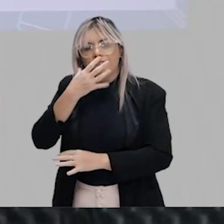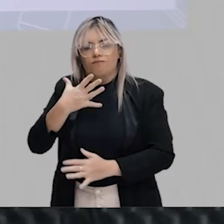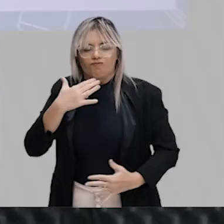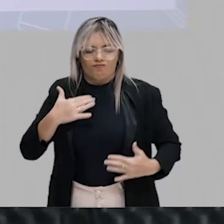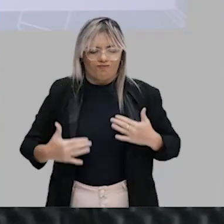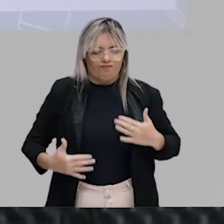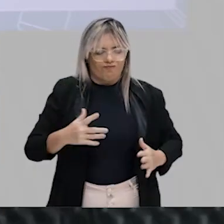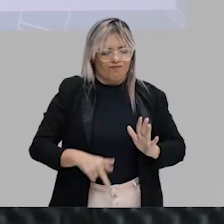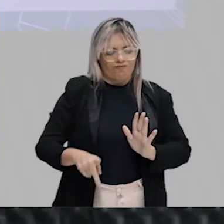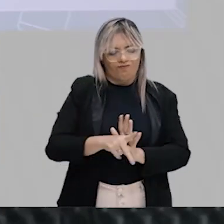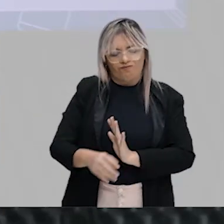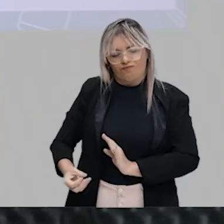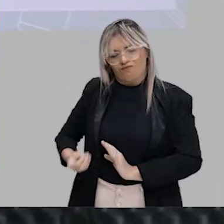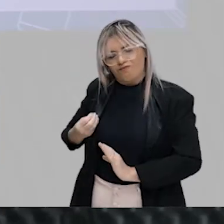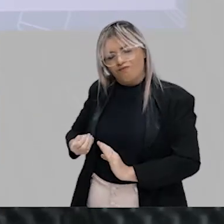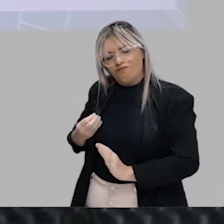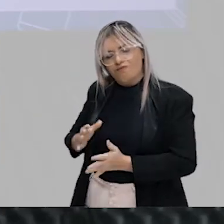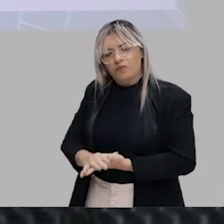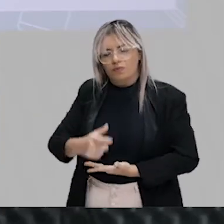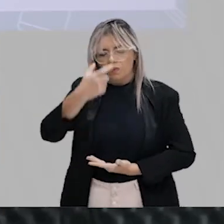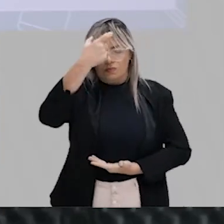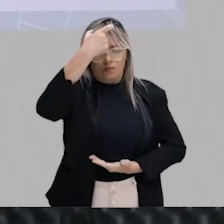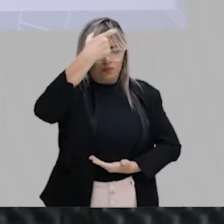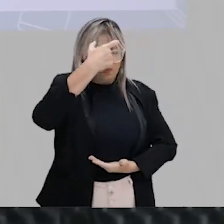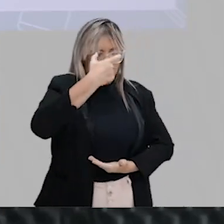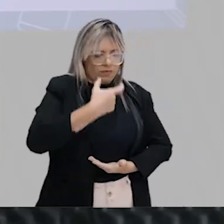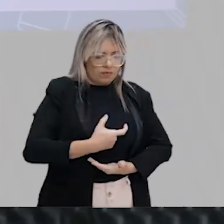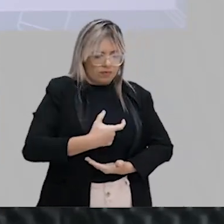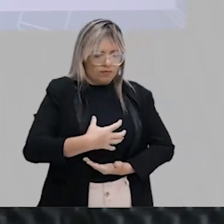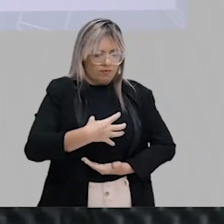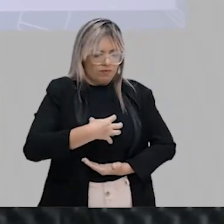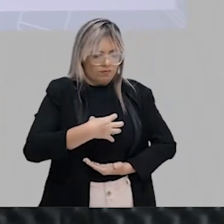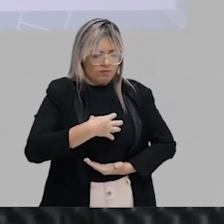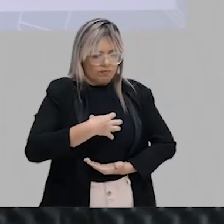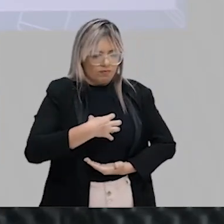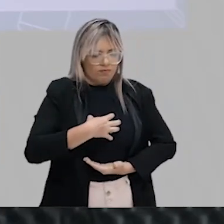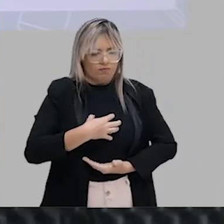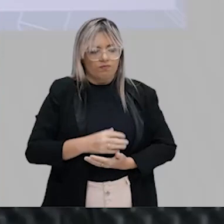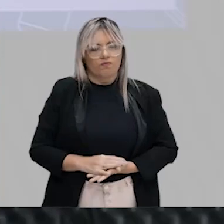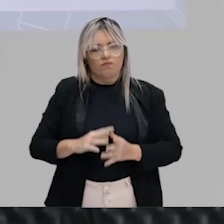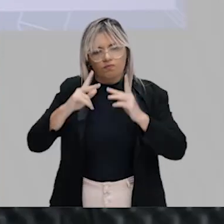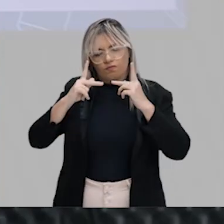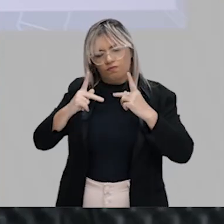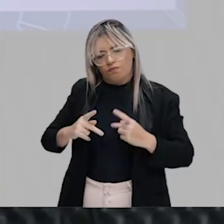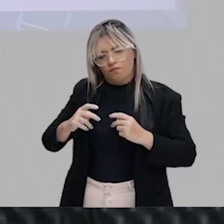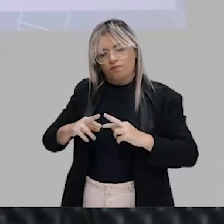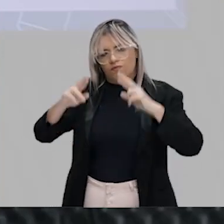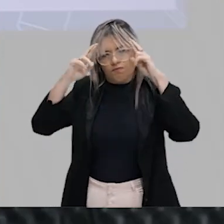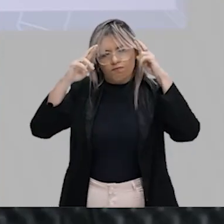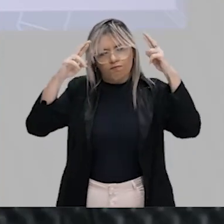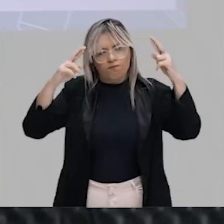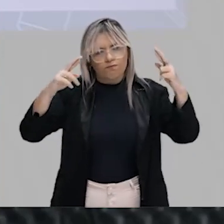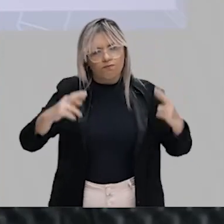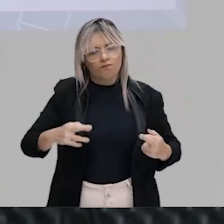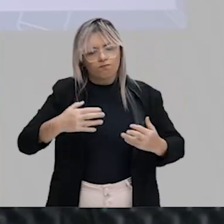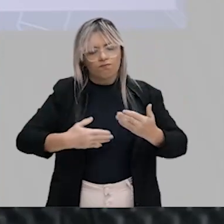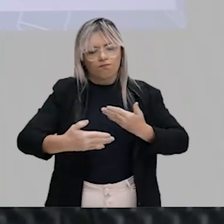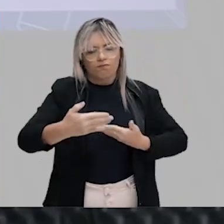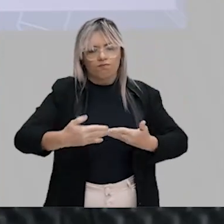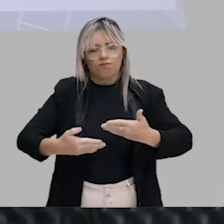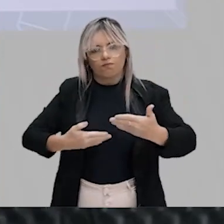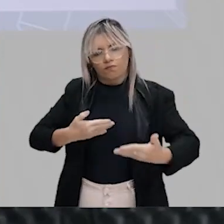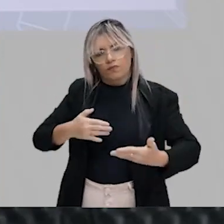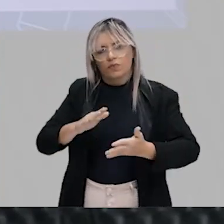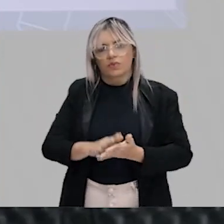o indivíduo, como o autoconhecimento, o autocontrole, o respeito mútuo, aquelas questões filosóficas que vocês